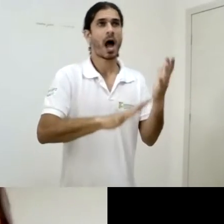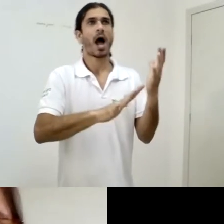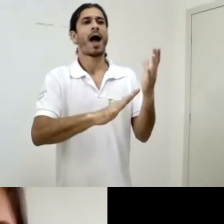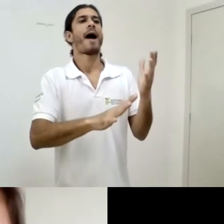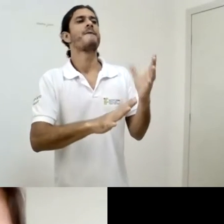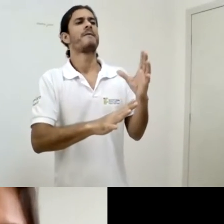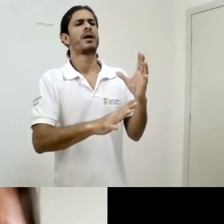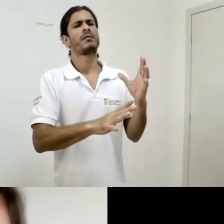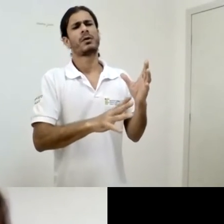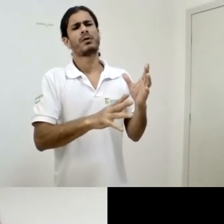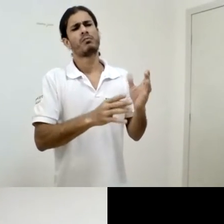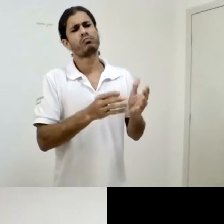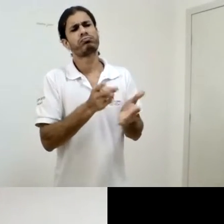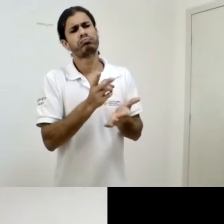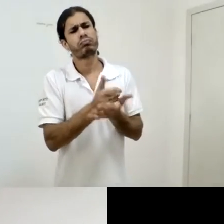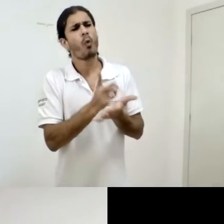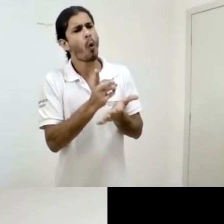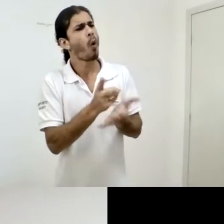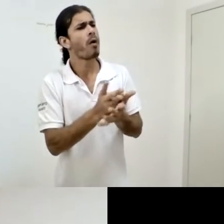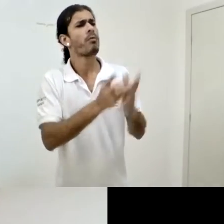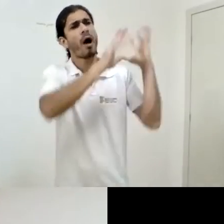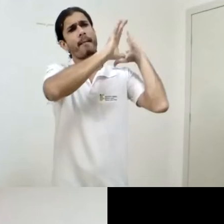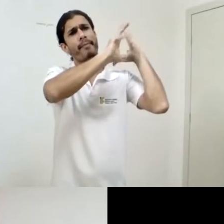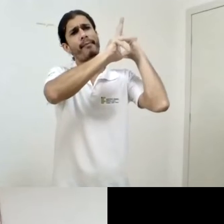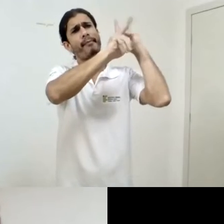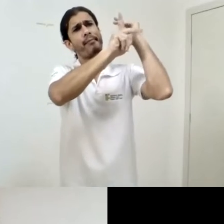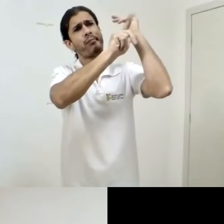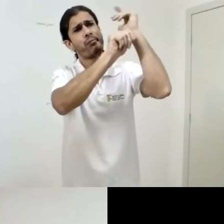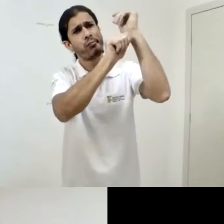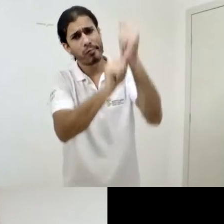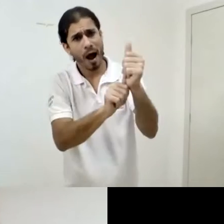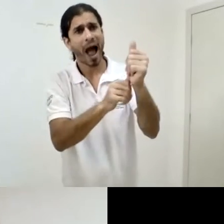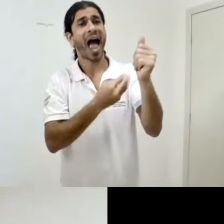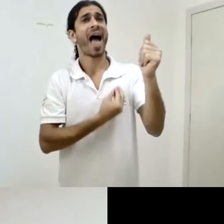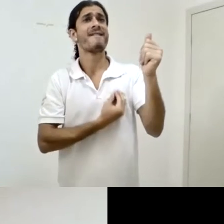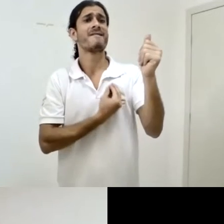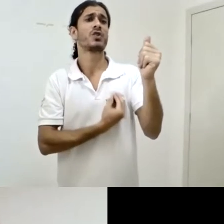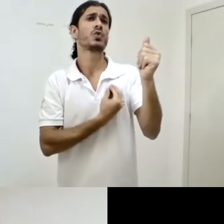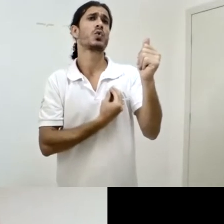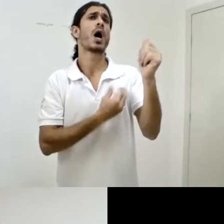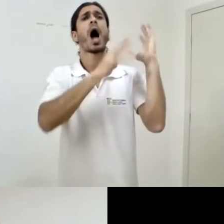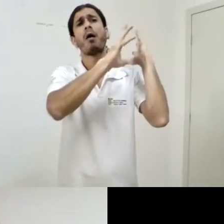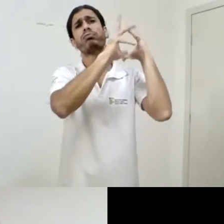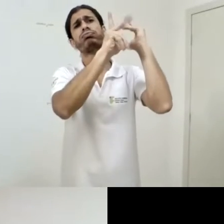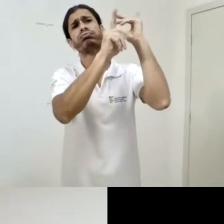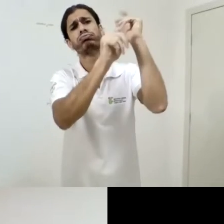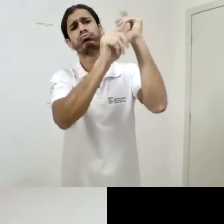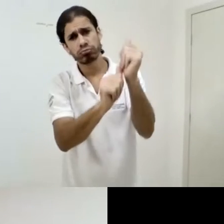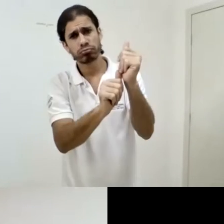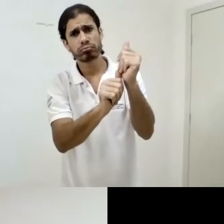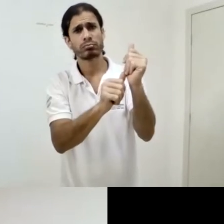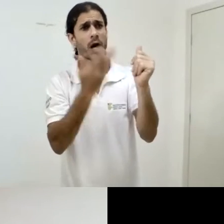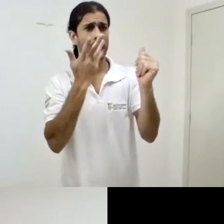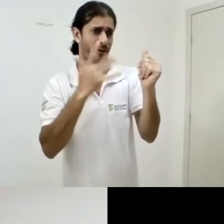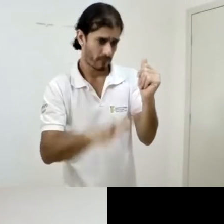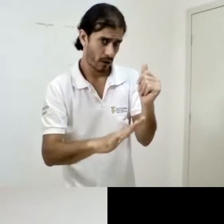Isso já foi contado. Você toma isso como ponto de partida, mas é a partir de quem já pesquisou e vai diretamente para o seu objeto